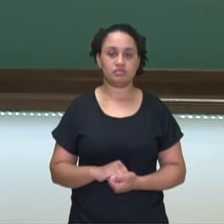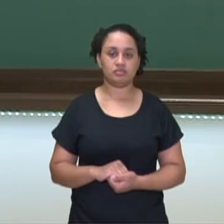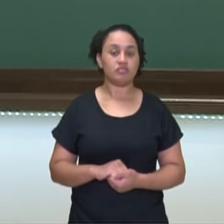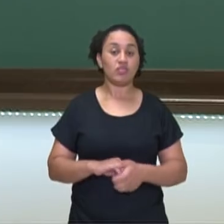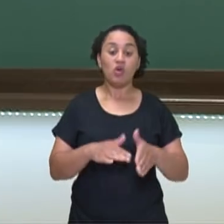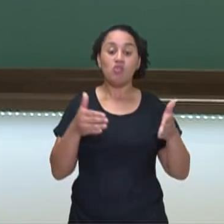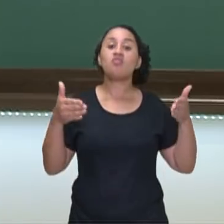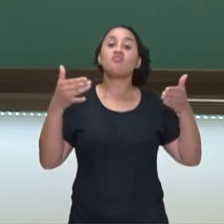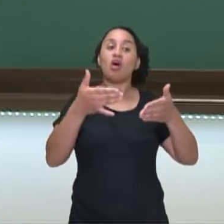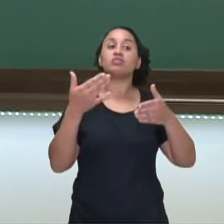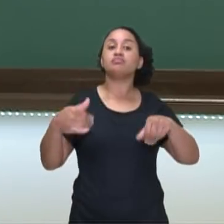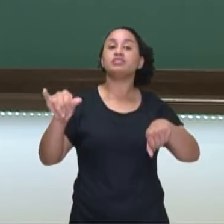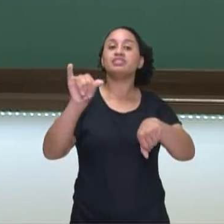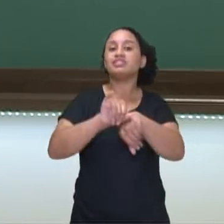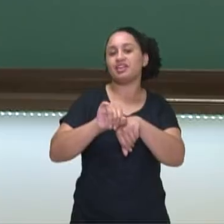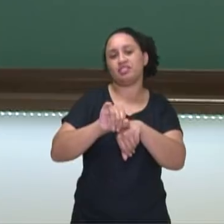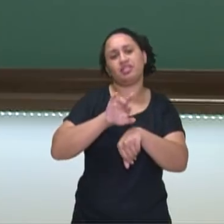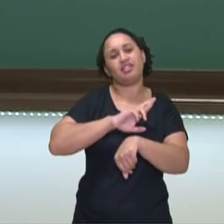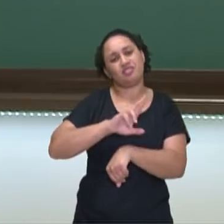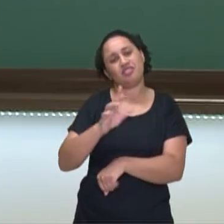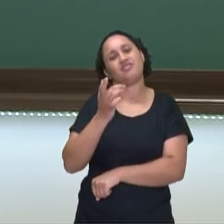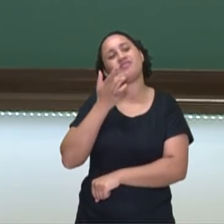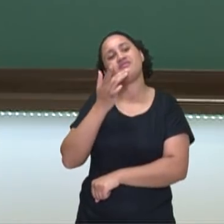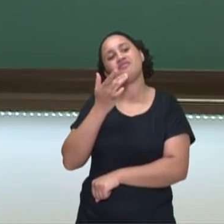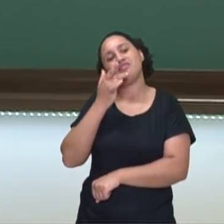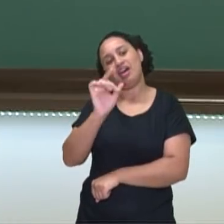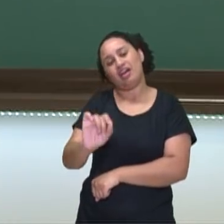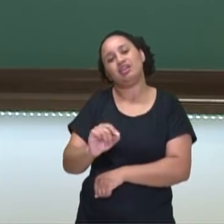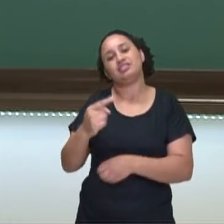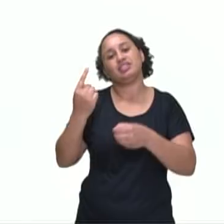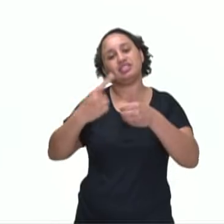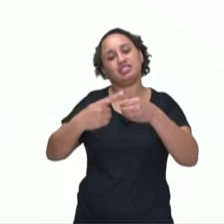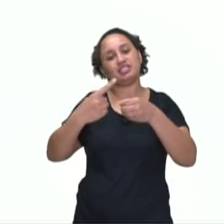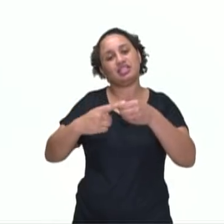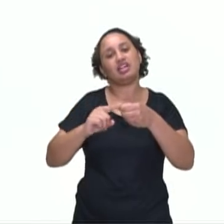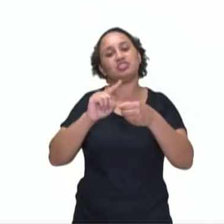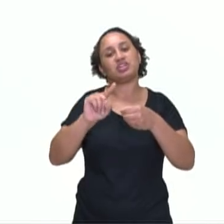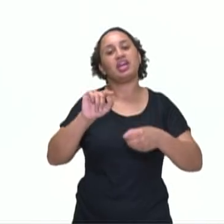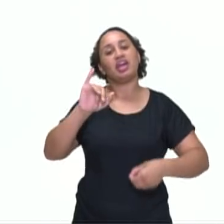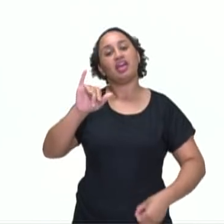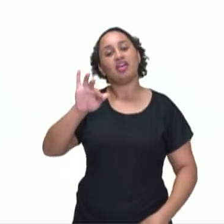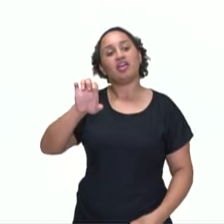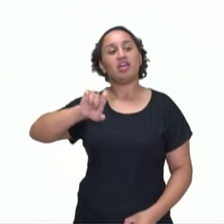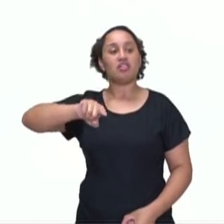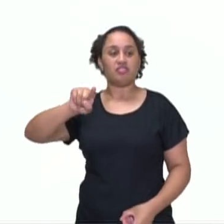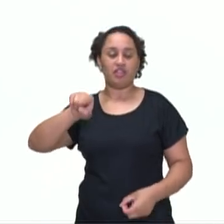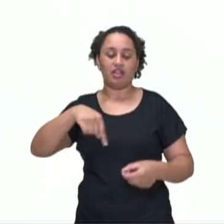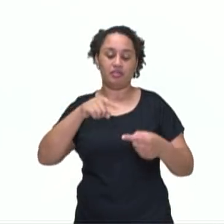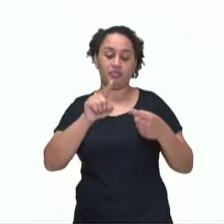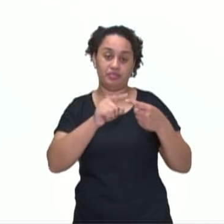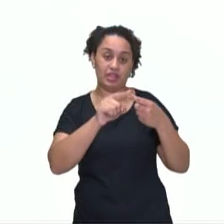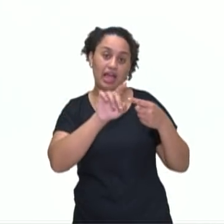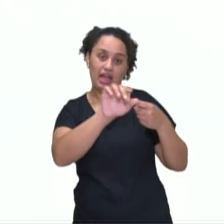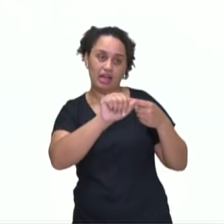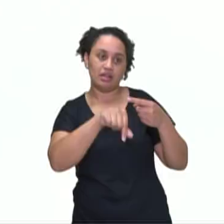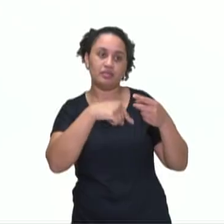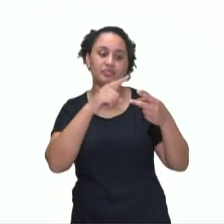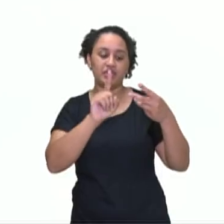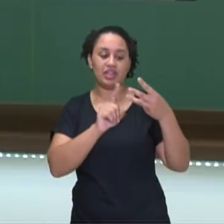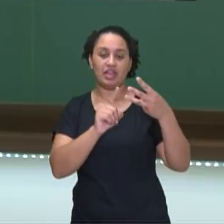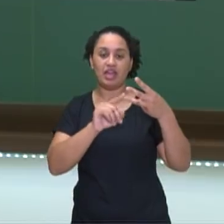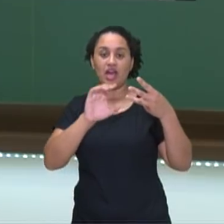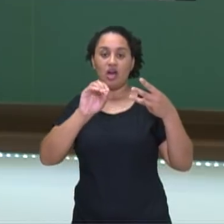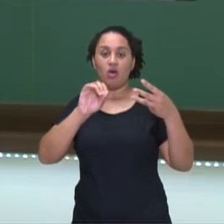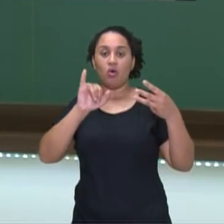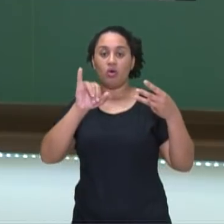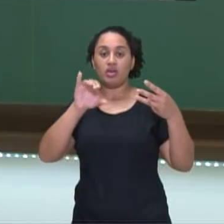Centro religioso ficou de graça para você, claro, Ifé. Lembrando, Oió era uma cidade de importância